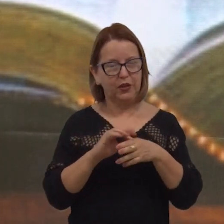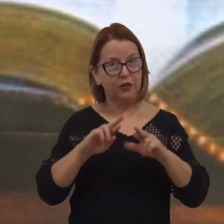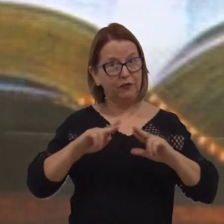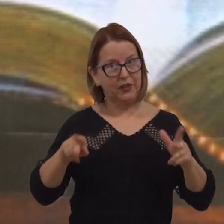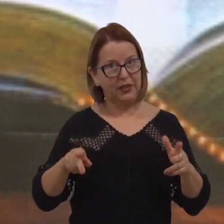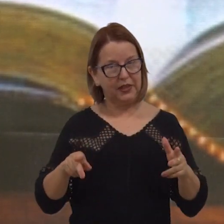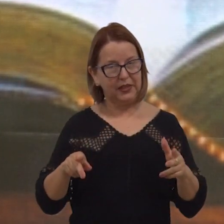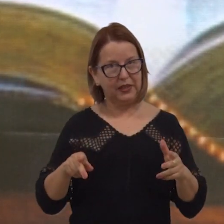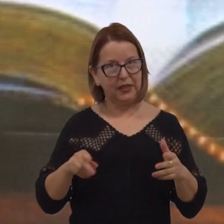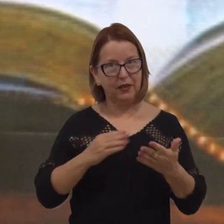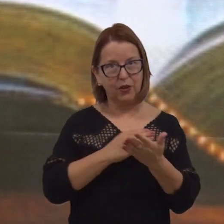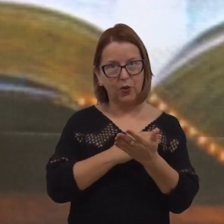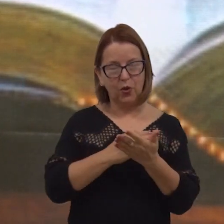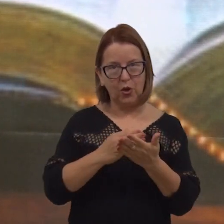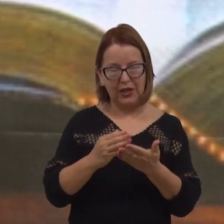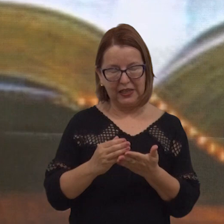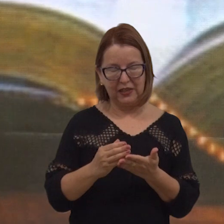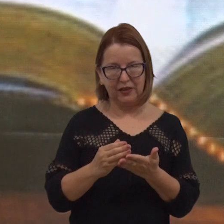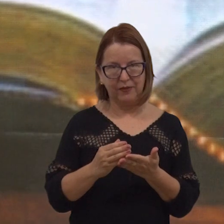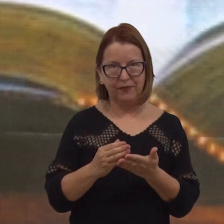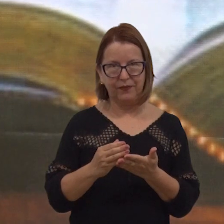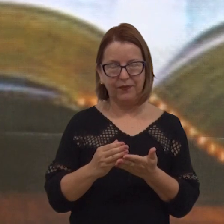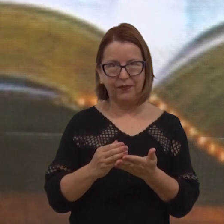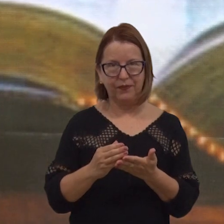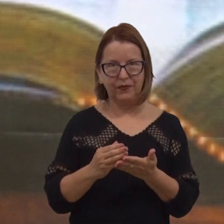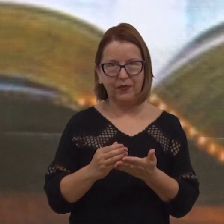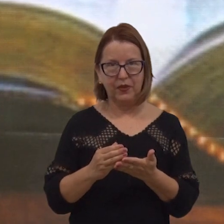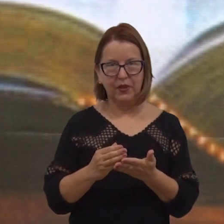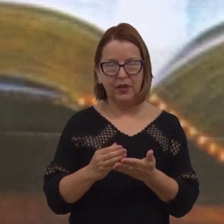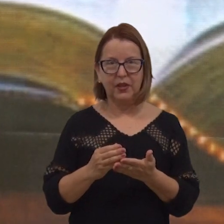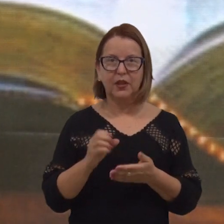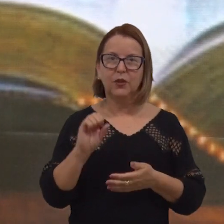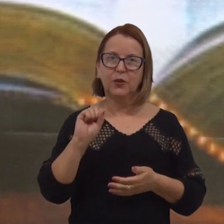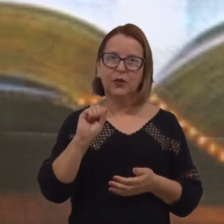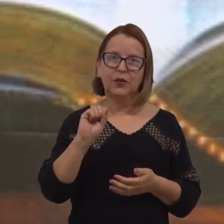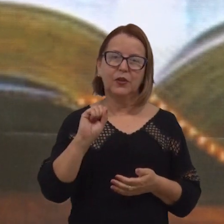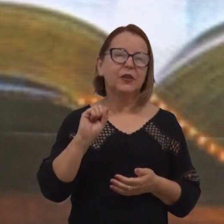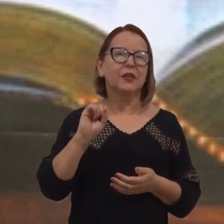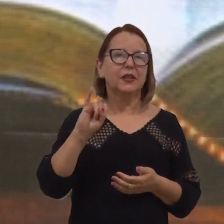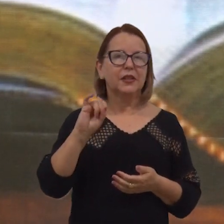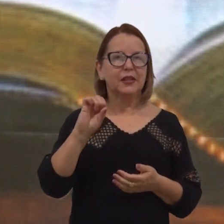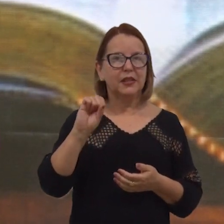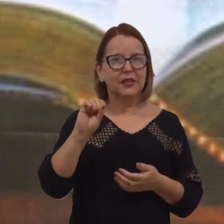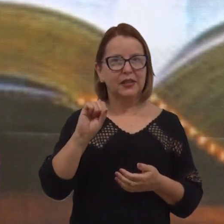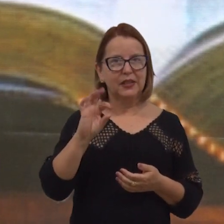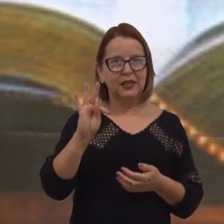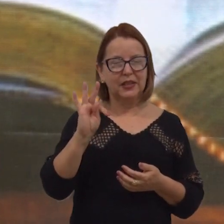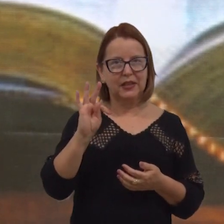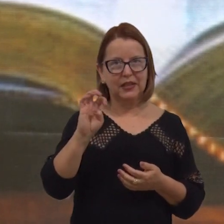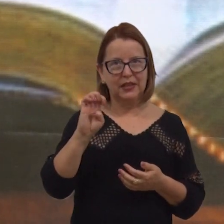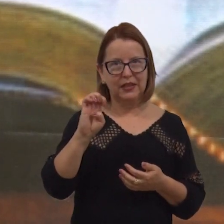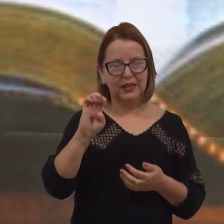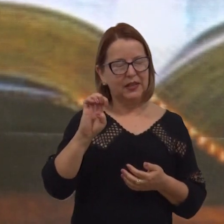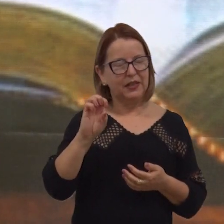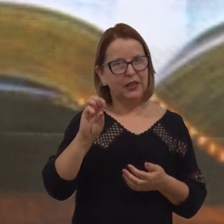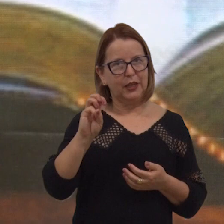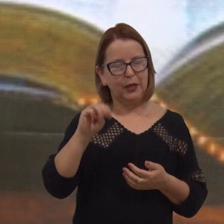tem como origem o fato do sistema imunológico passar a